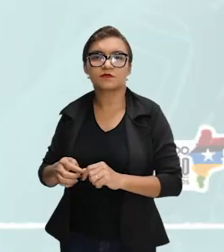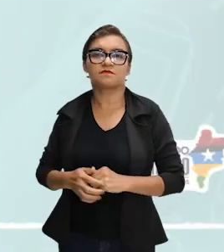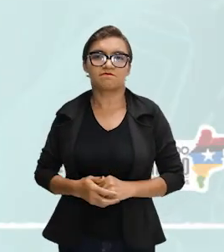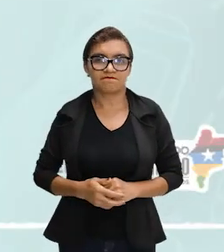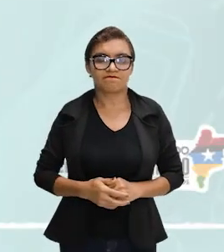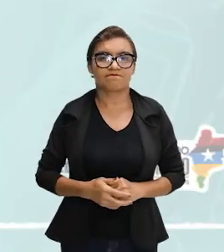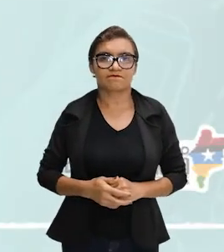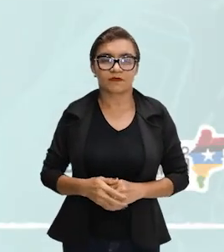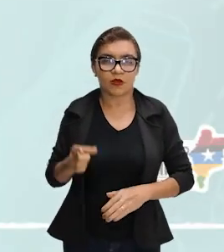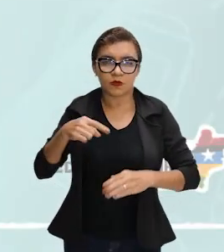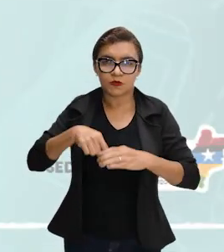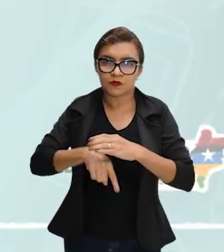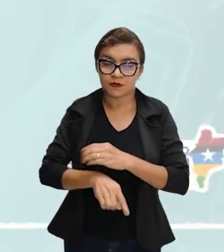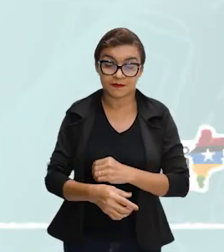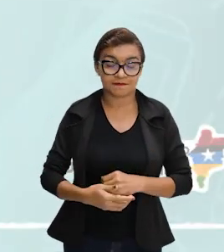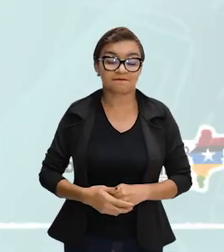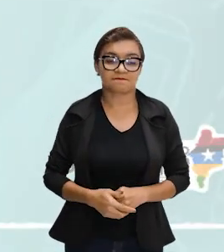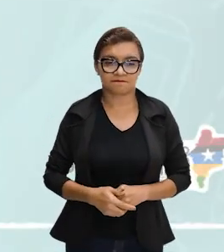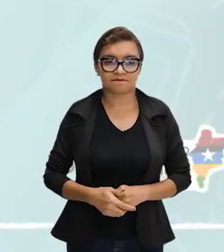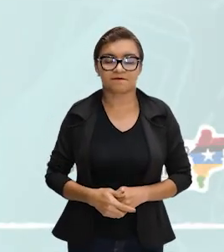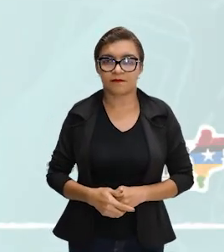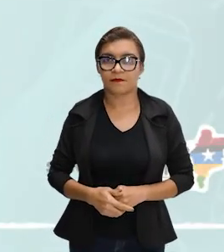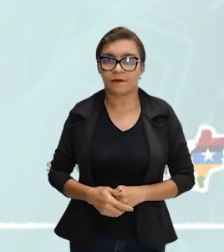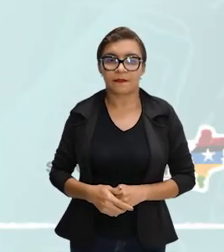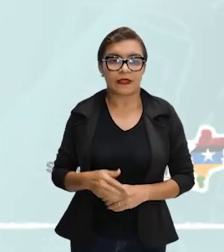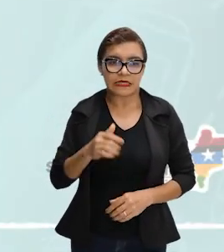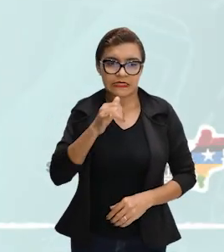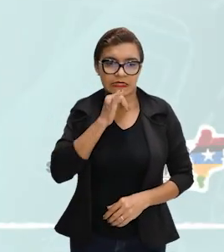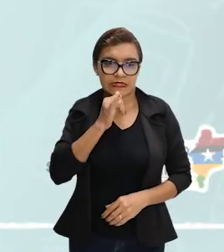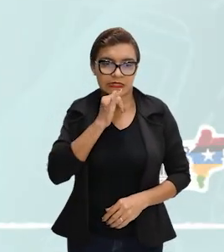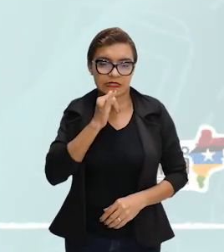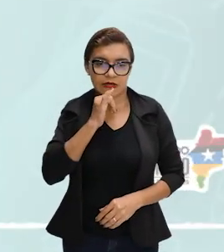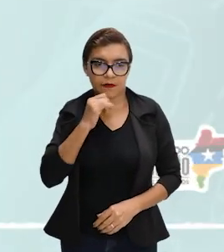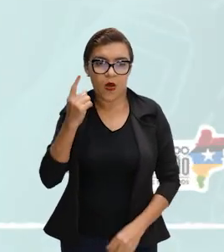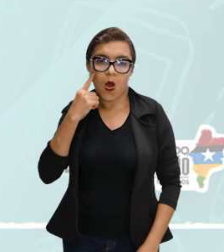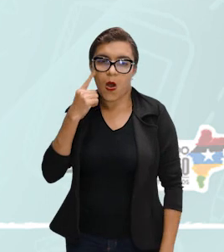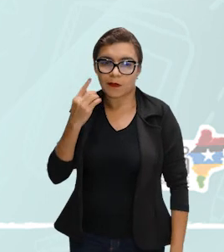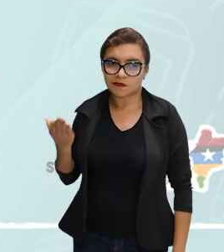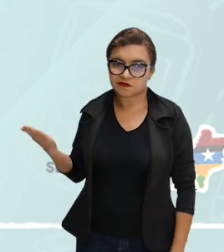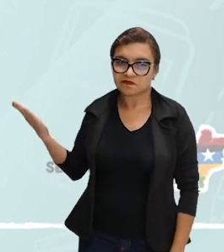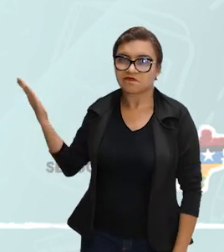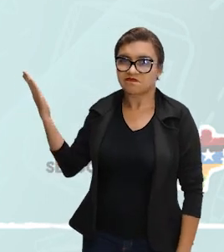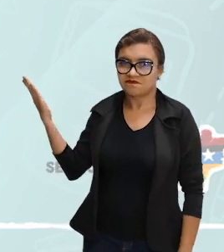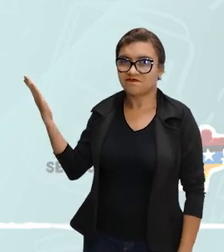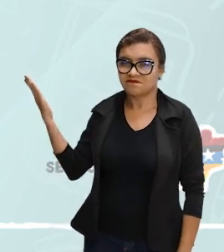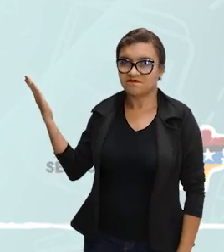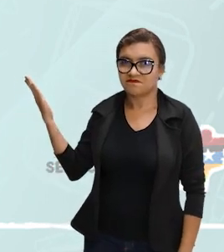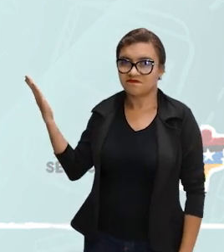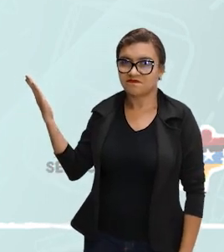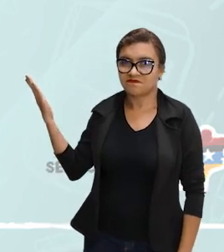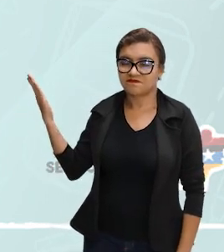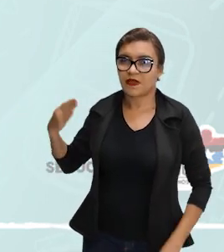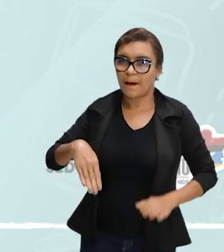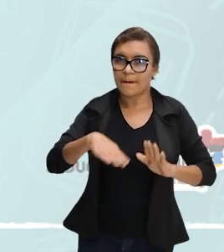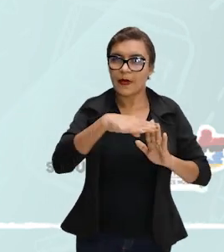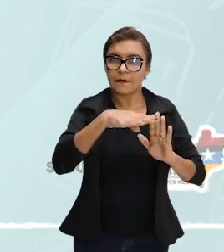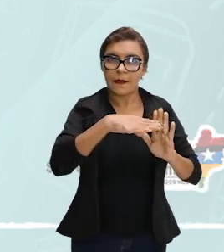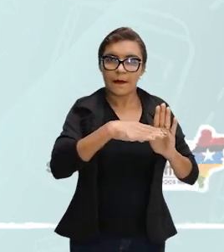mais profundidade. Então, amar, aburrir,